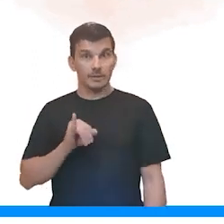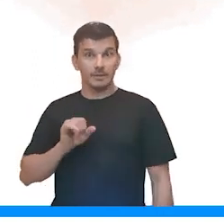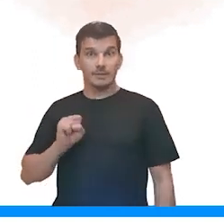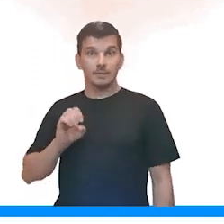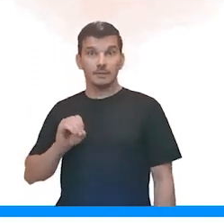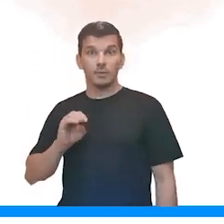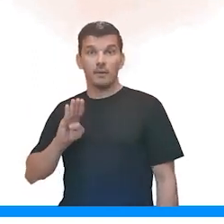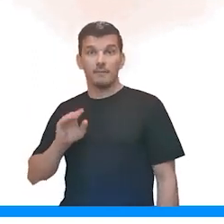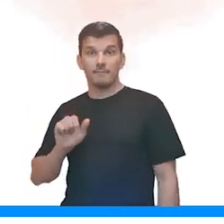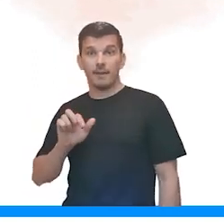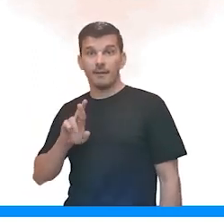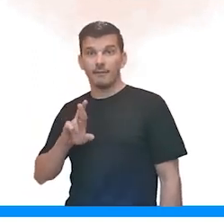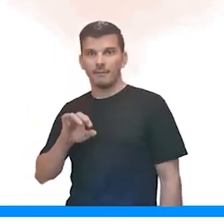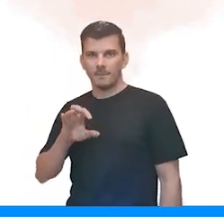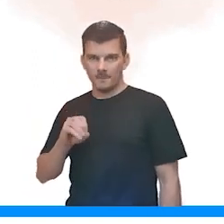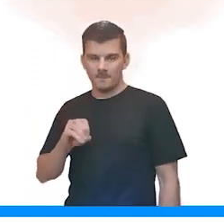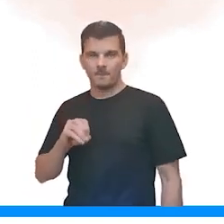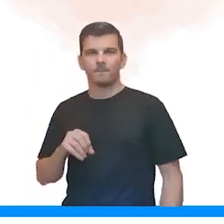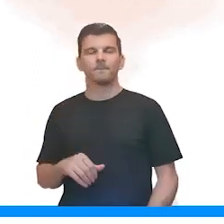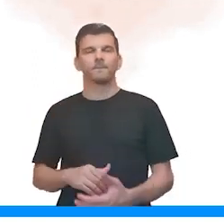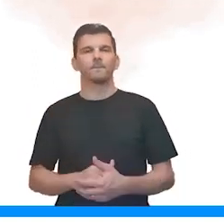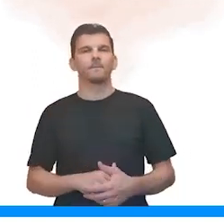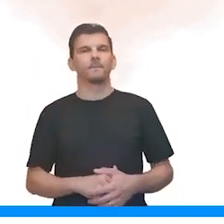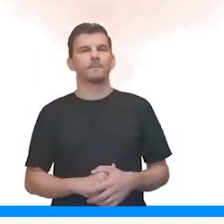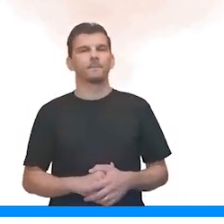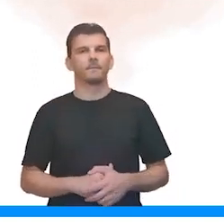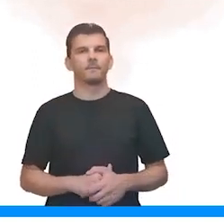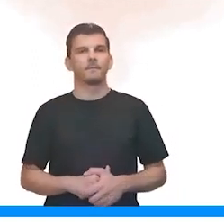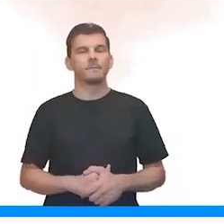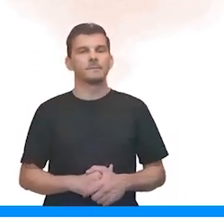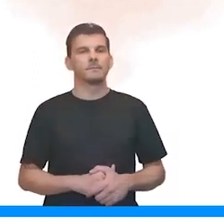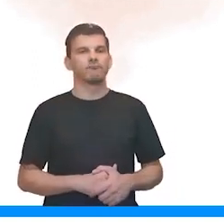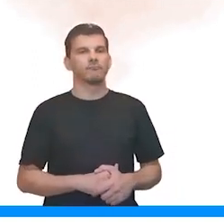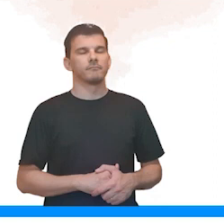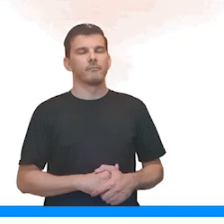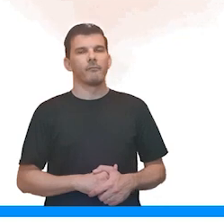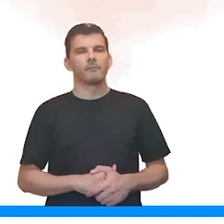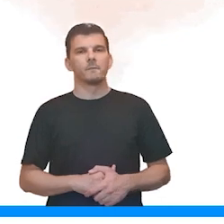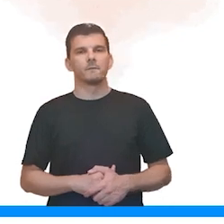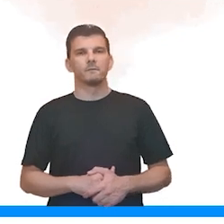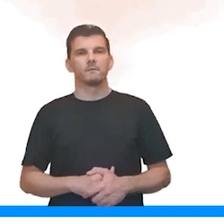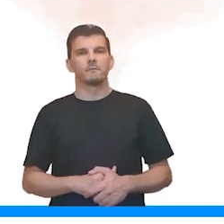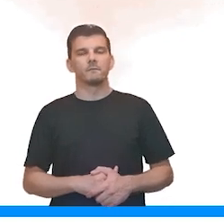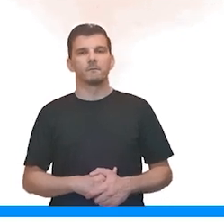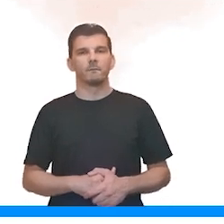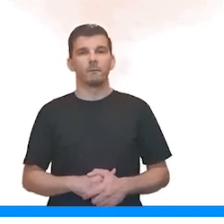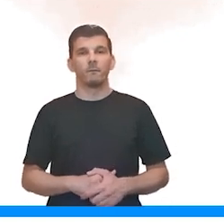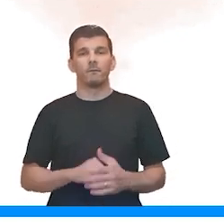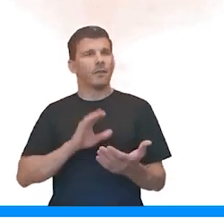Isobárico, tá bom? Processo isobárico. Deixa eu só aumentar a letra aqui para ficar bonitinho. Isobárico.